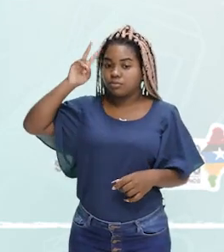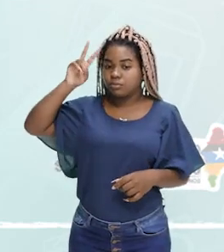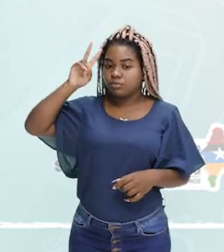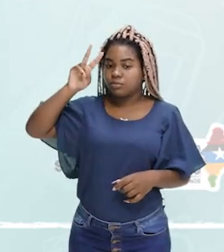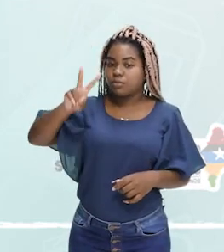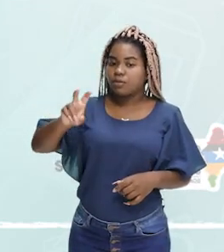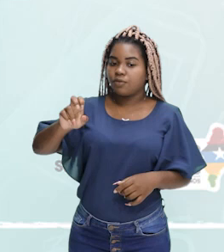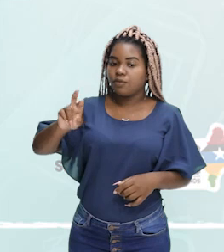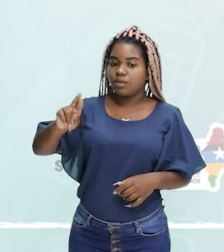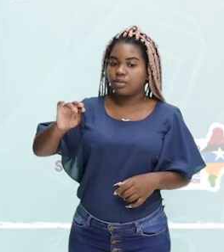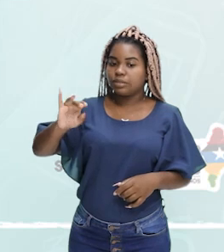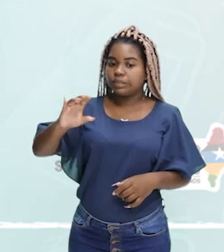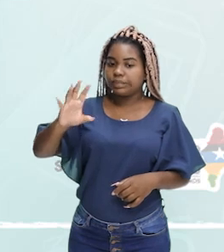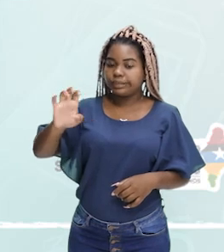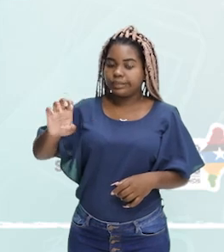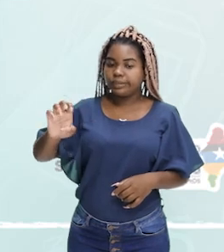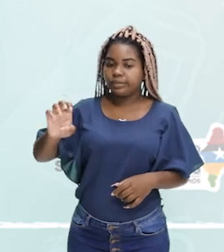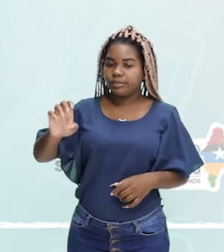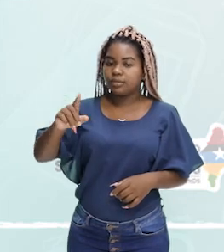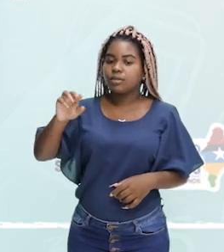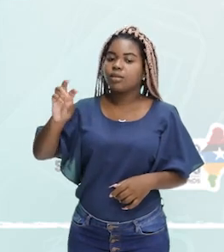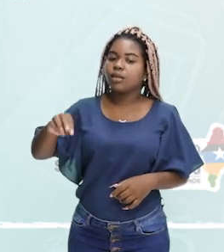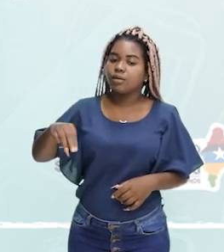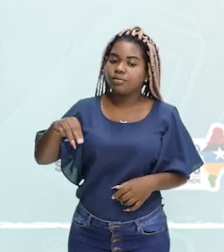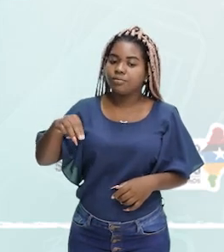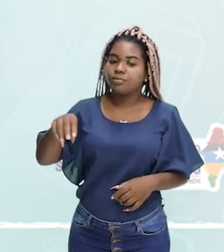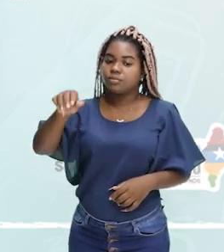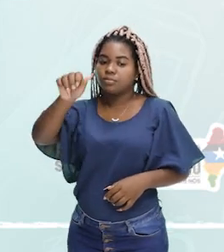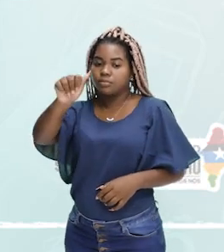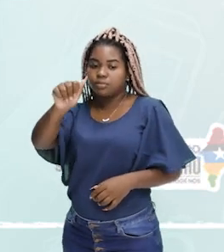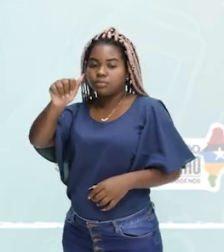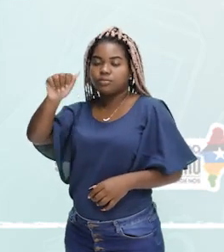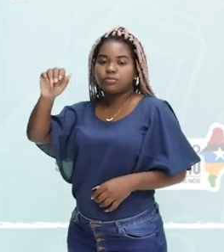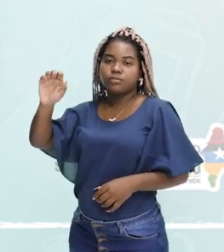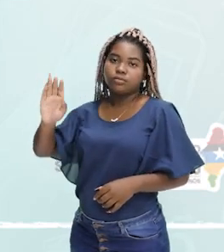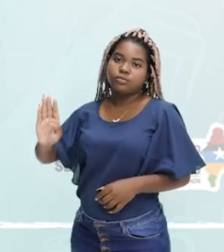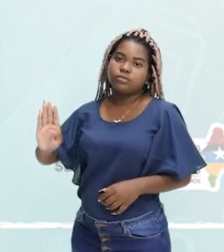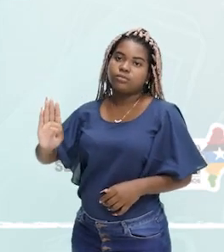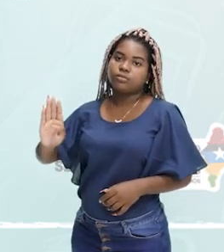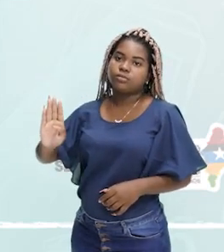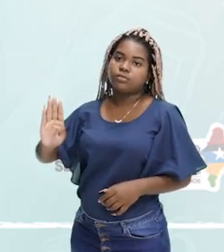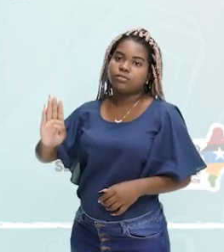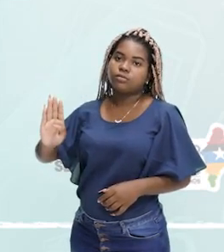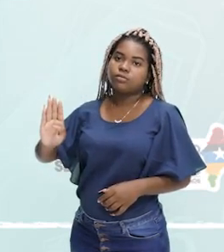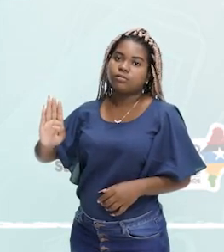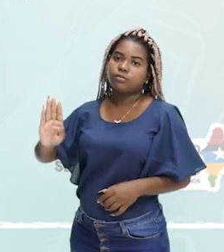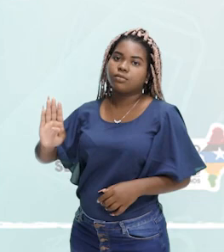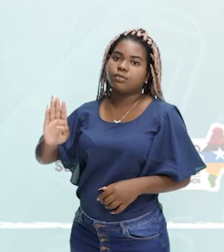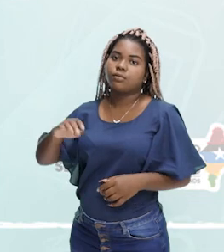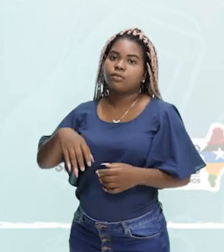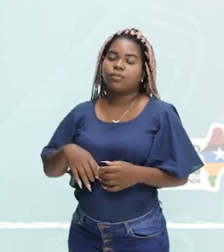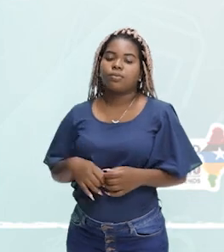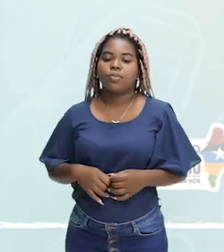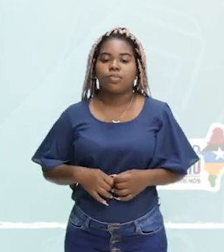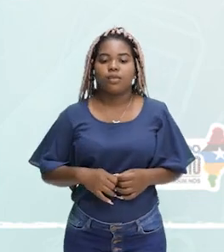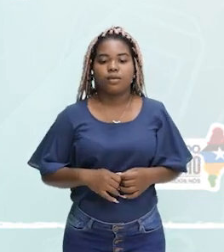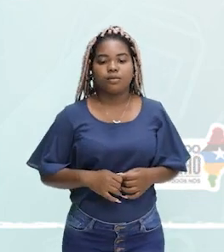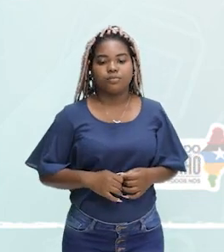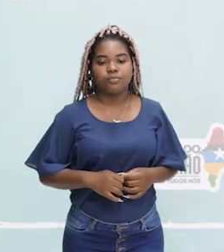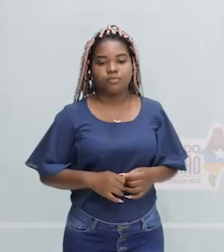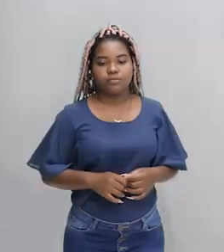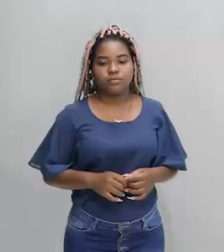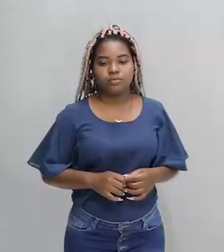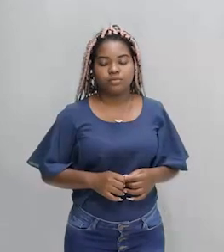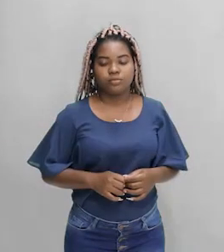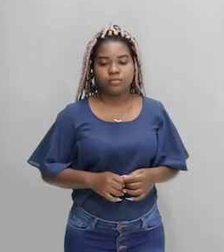da parábola? Menos b sobre 2a. Quem é a e quem é b? O a acompanha o termo x ao quadrado e o b acompanha